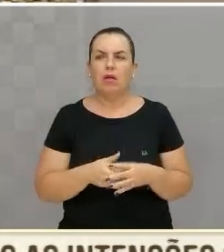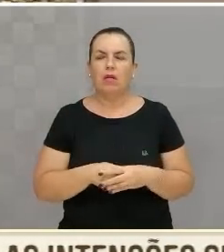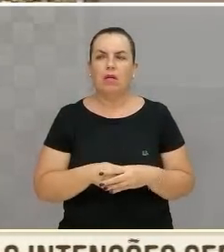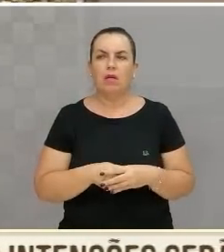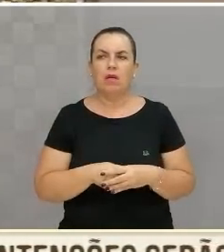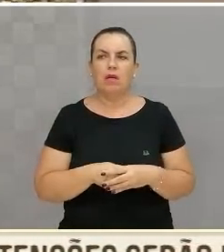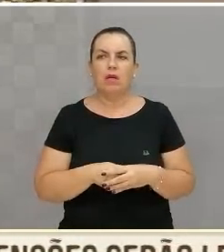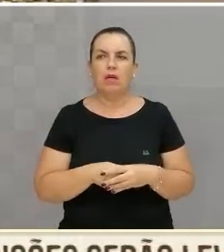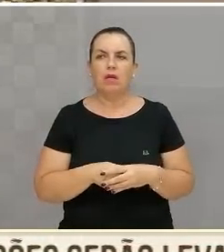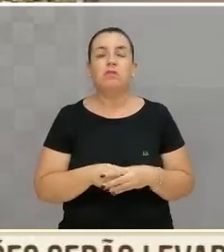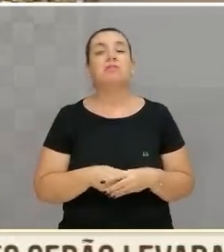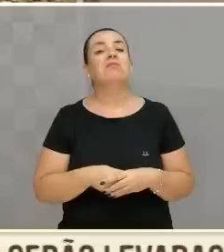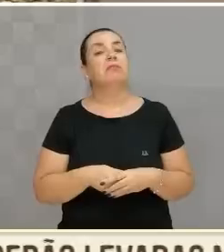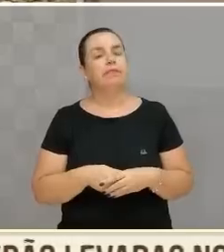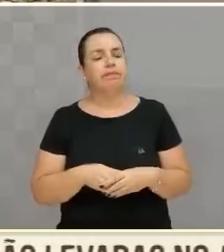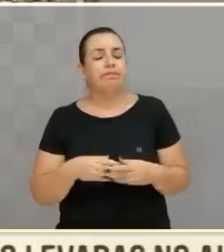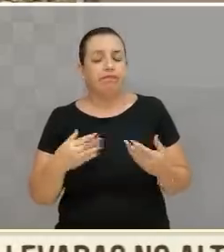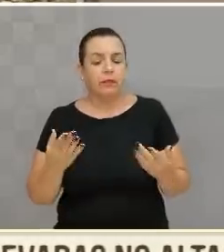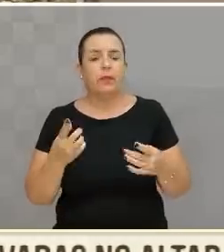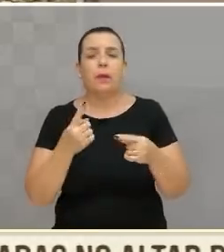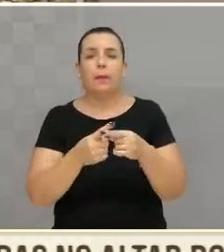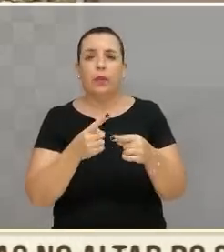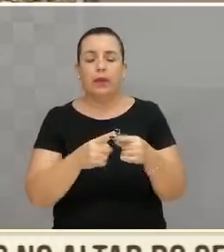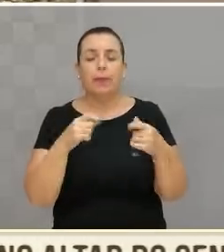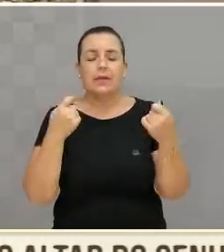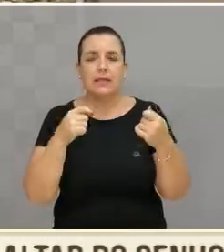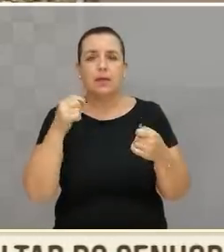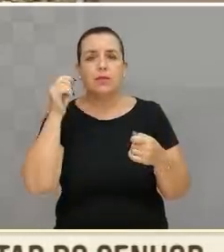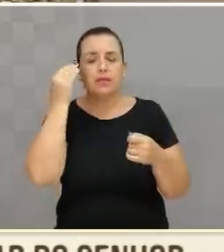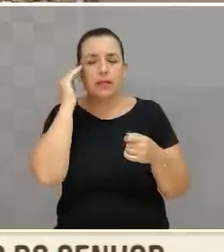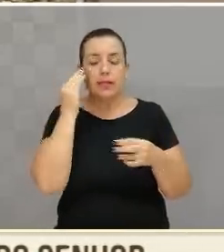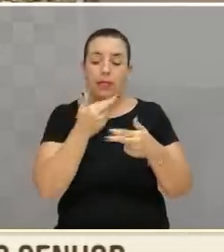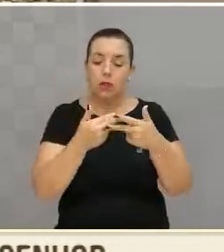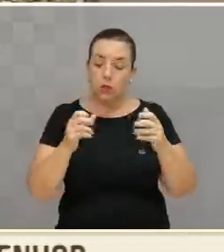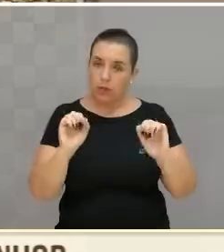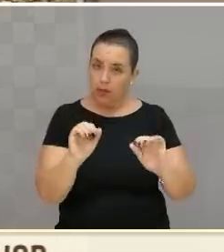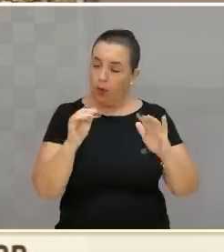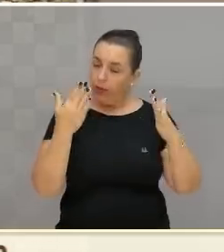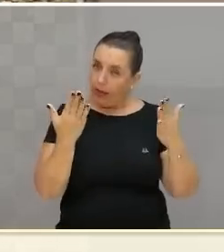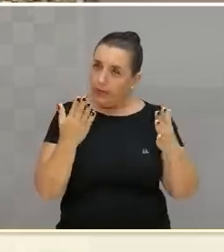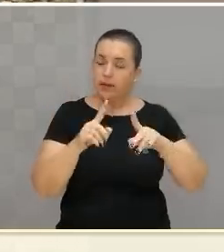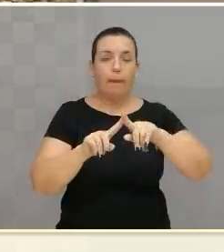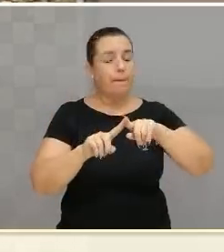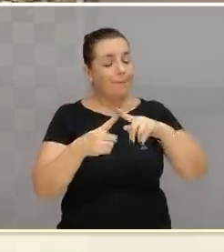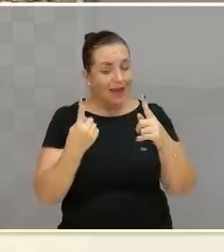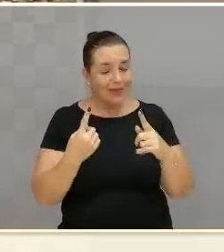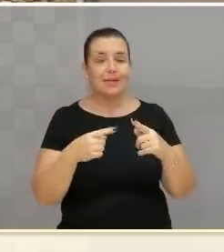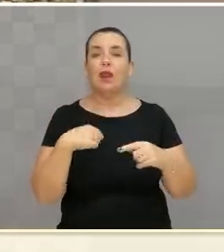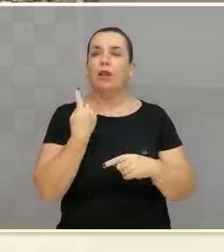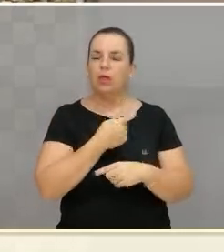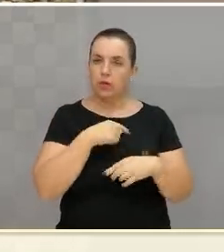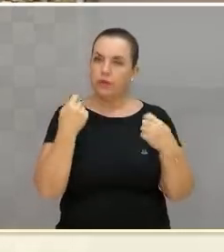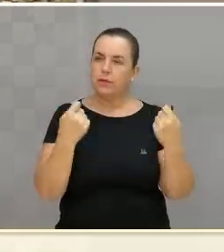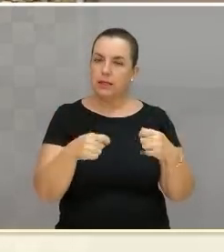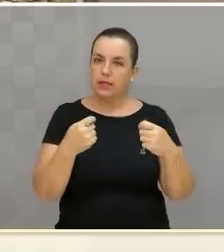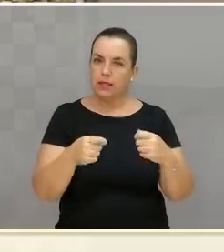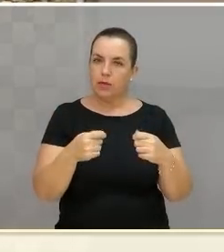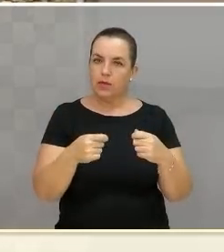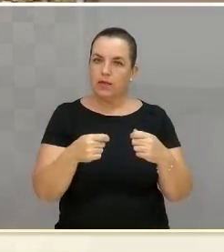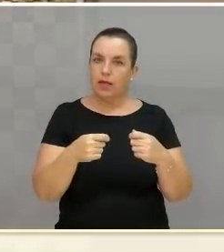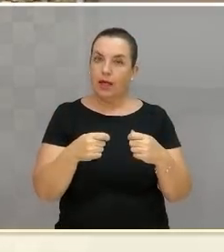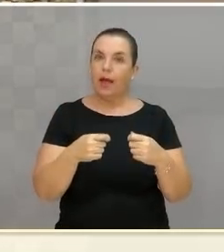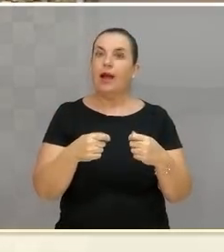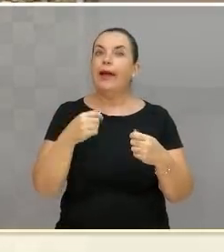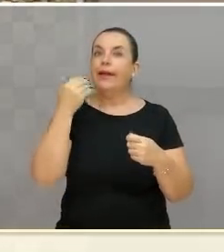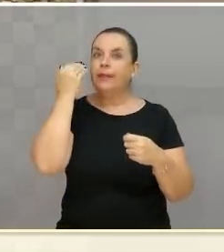é tão concisa e tão consciente em dizer, melhor, consciente em dizer que